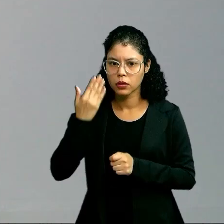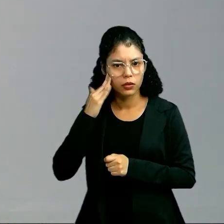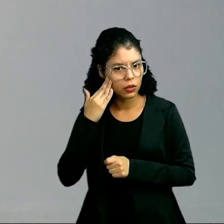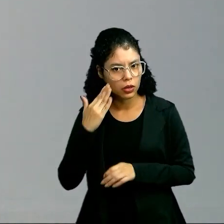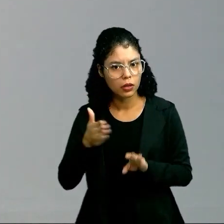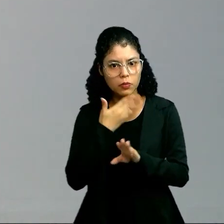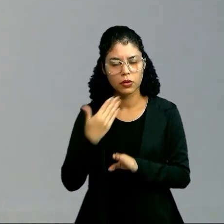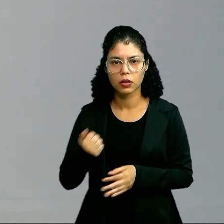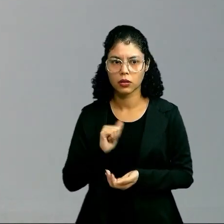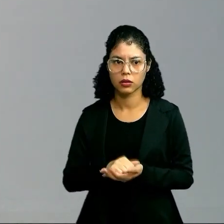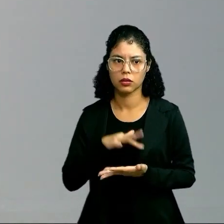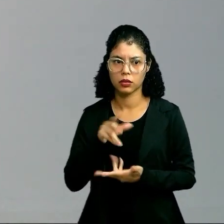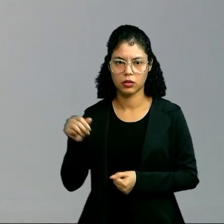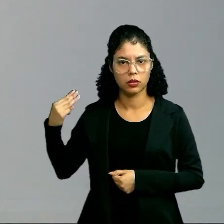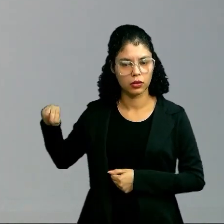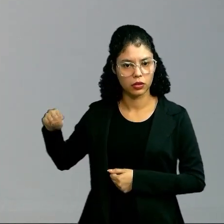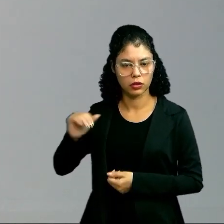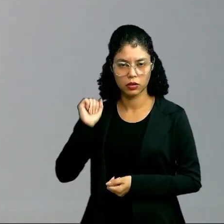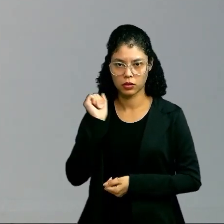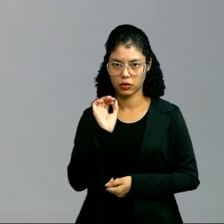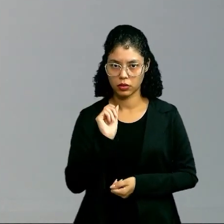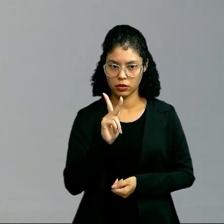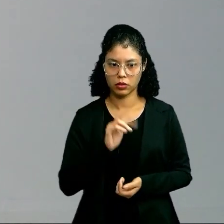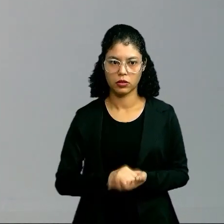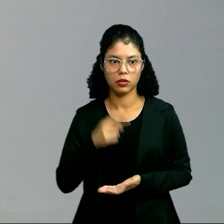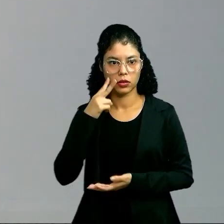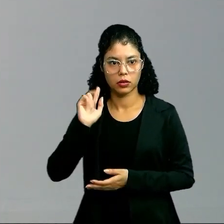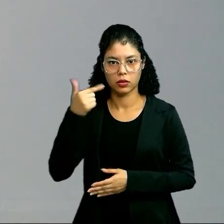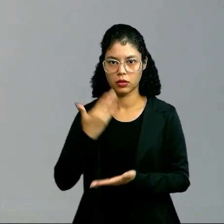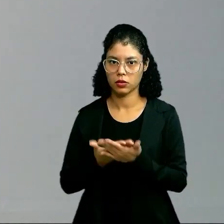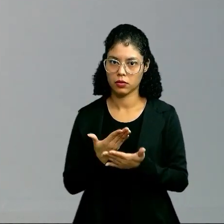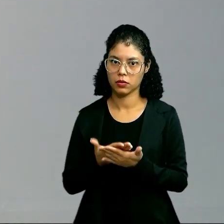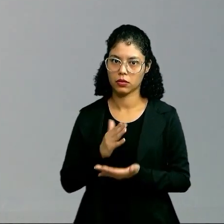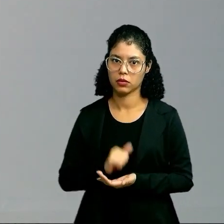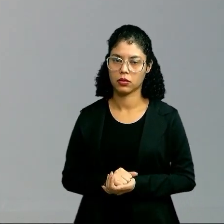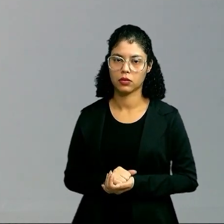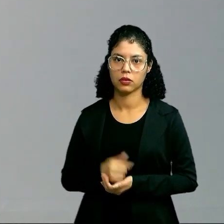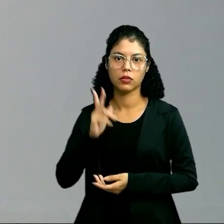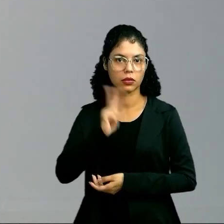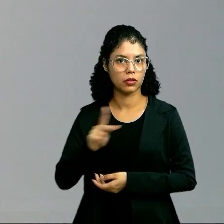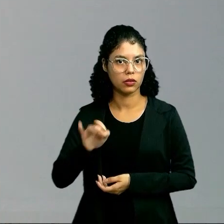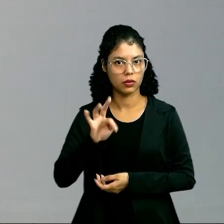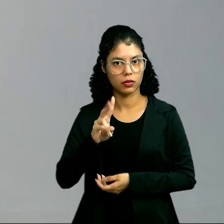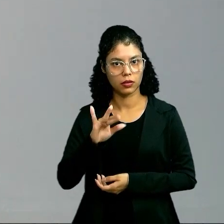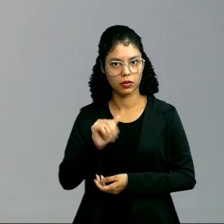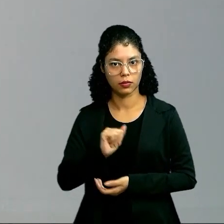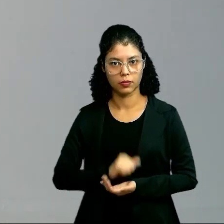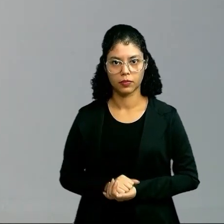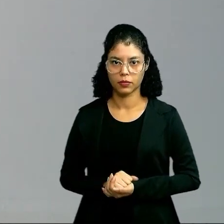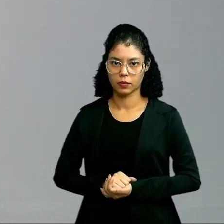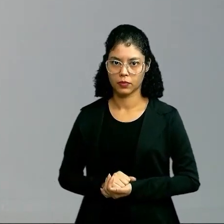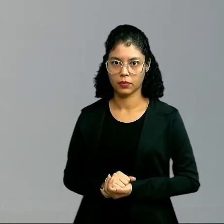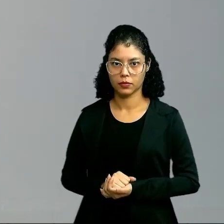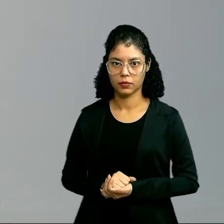compreender esse mundo mágico da matemática, certinho? A gente se encontra na próxima aula. Eu sou o professor Emerson.